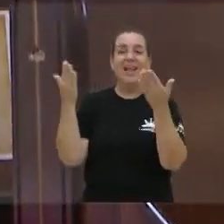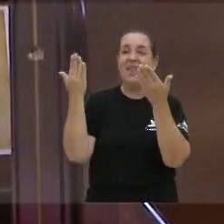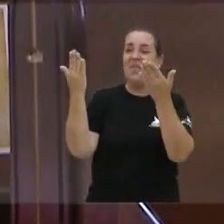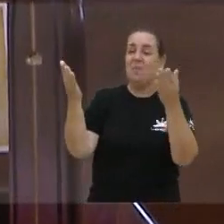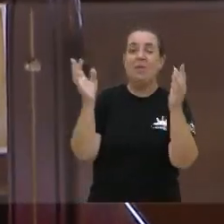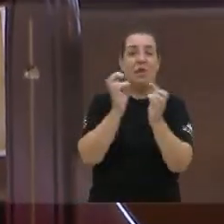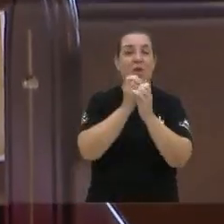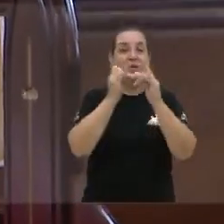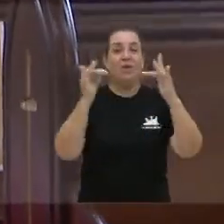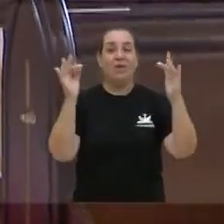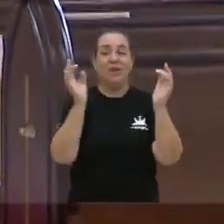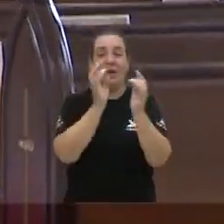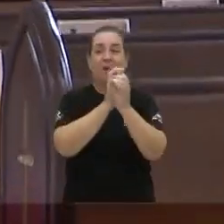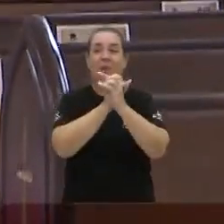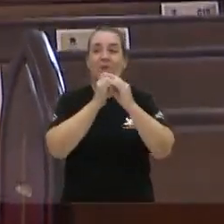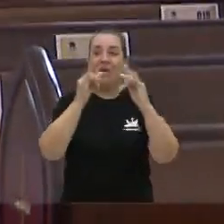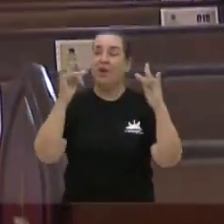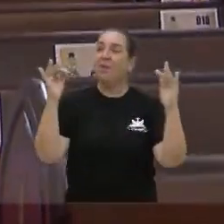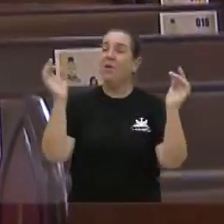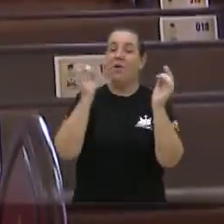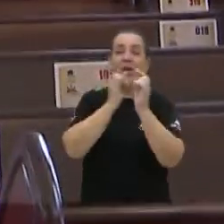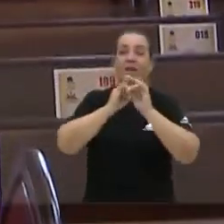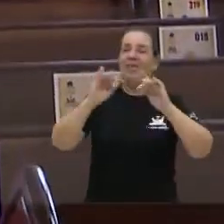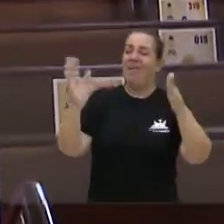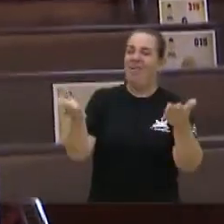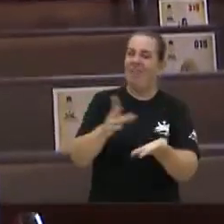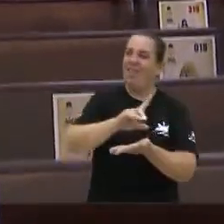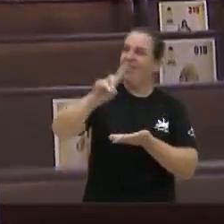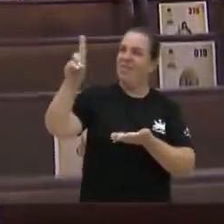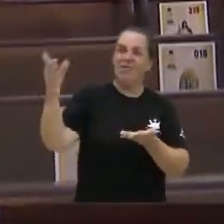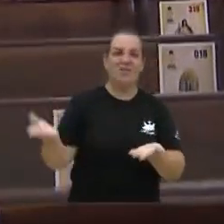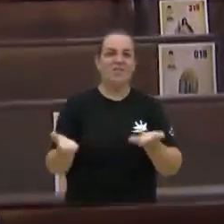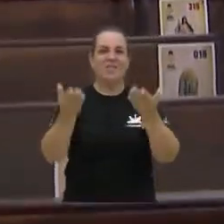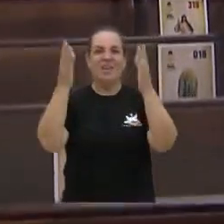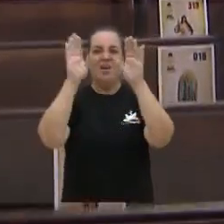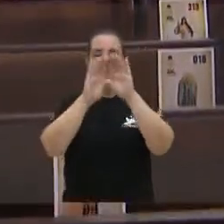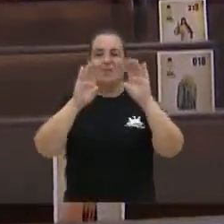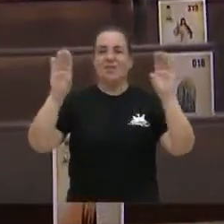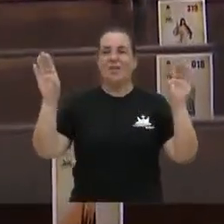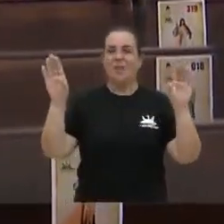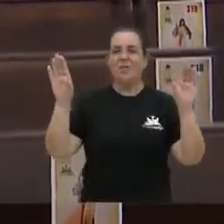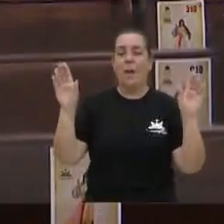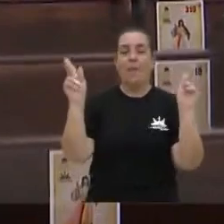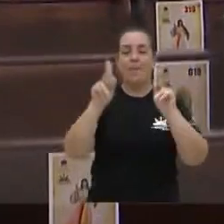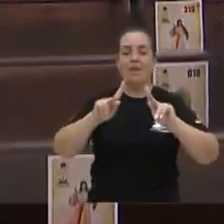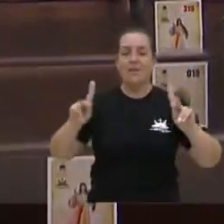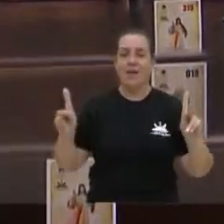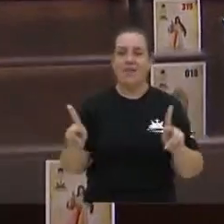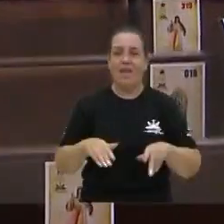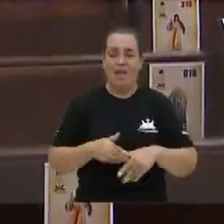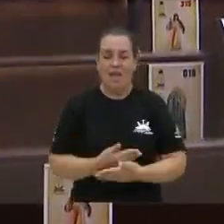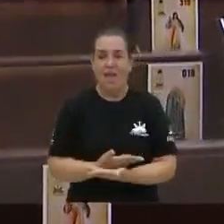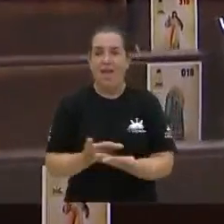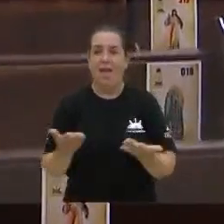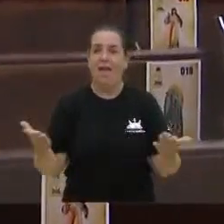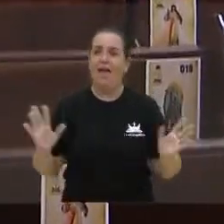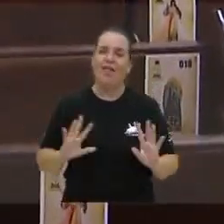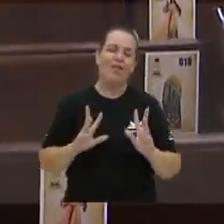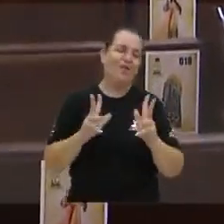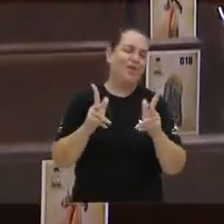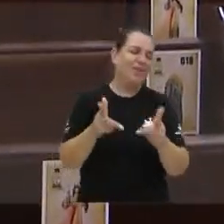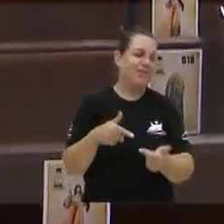aleluia. Glória, glória, glória, Deus dos altos. Faz na